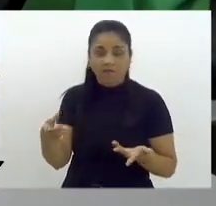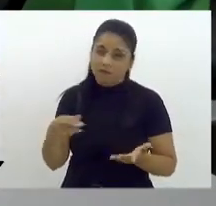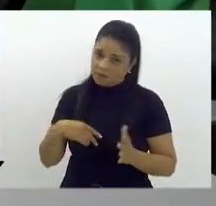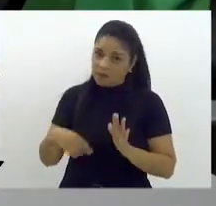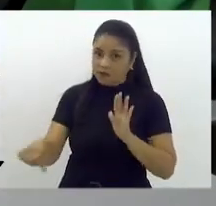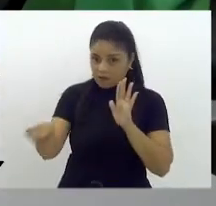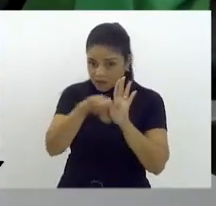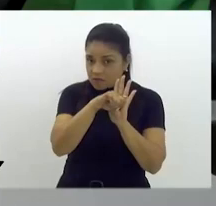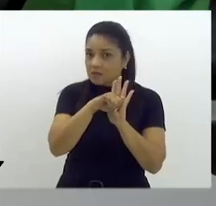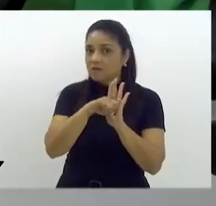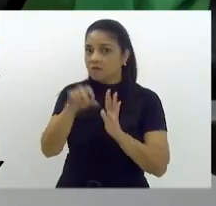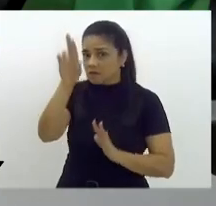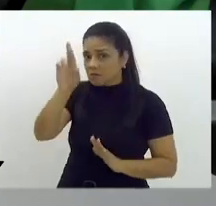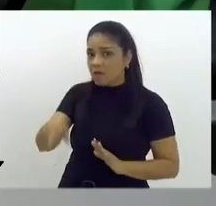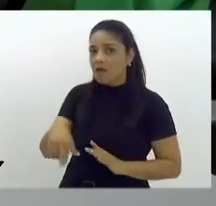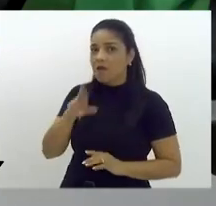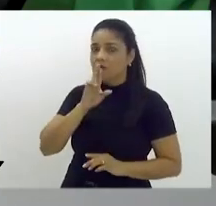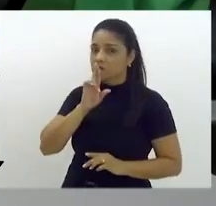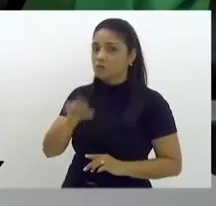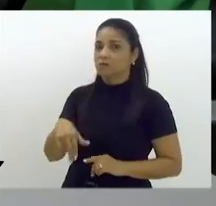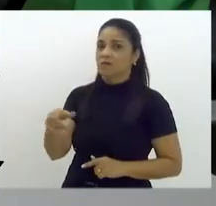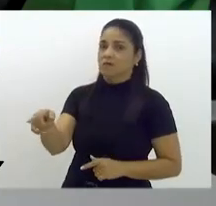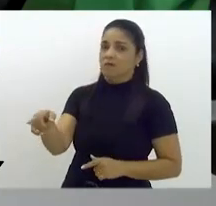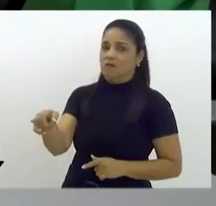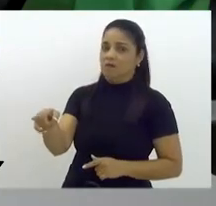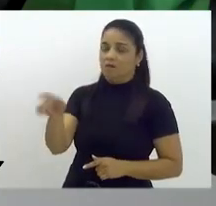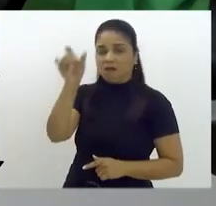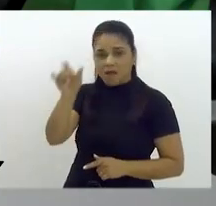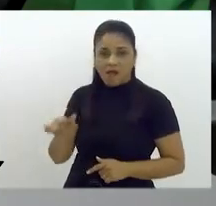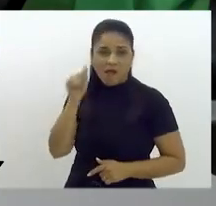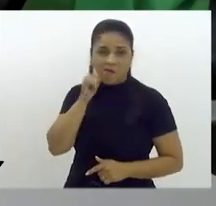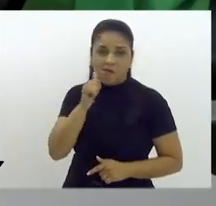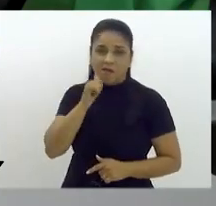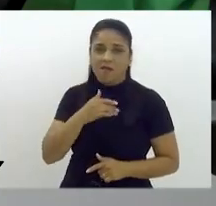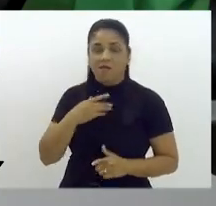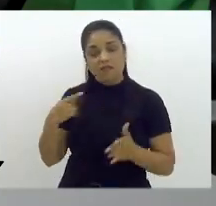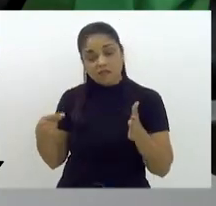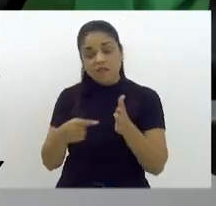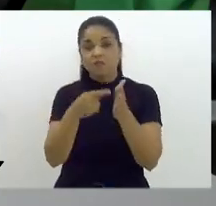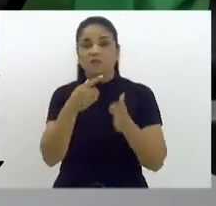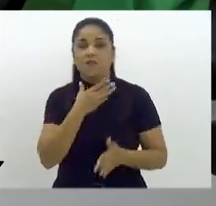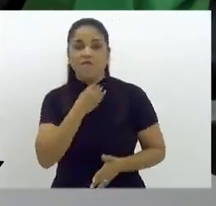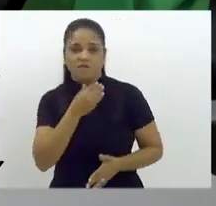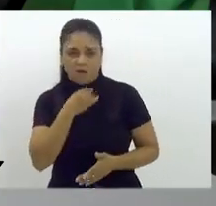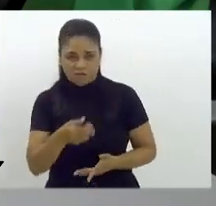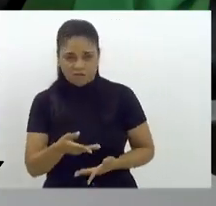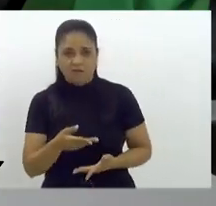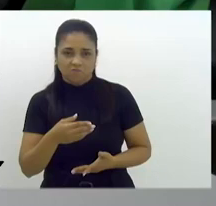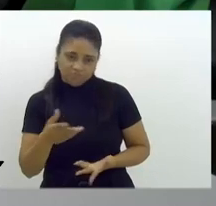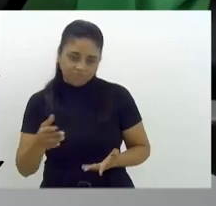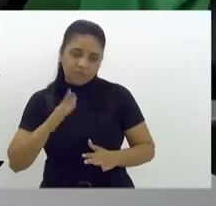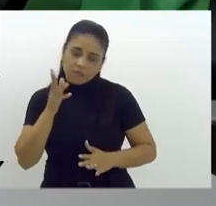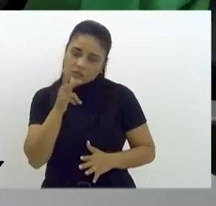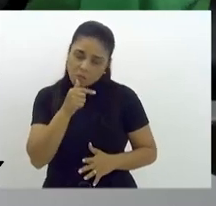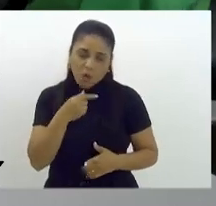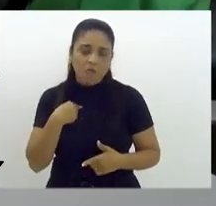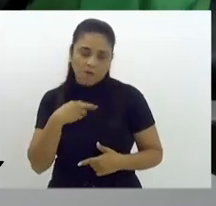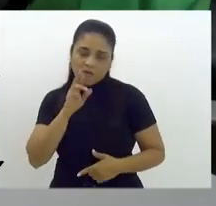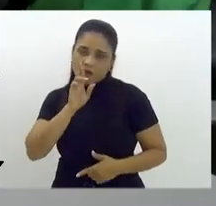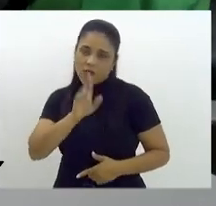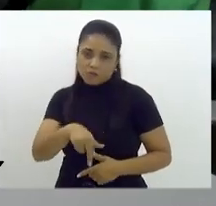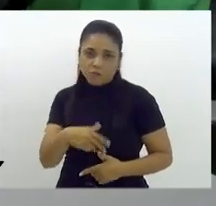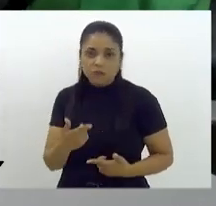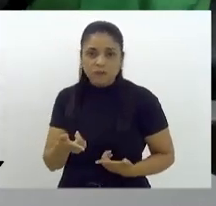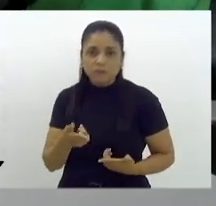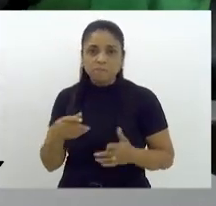juridicamente por essa denúncia leva um tempo porque a nossa justiça é lenta mas ele vai responder então esse era uma das perguntas que eu ia